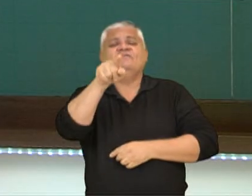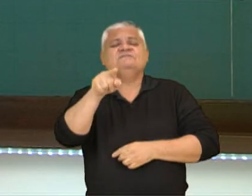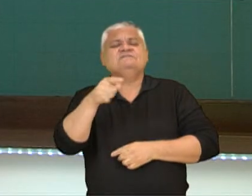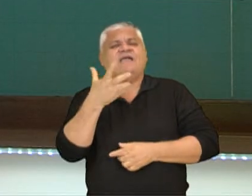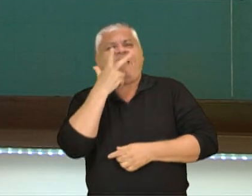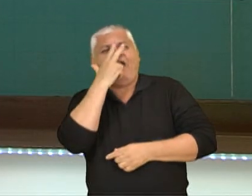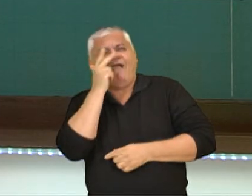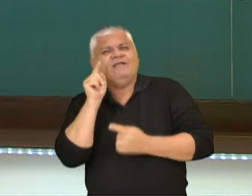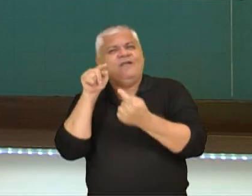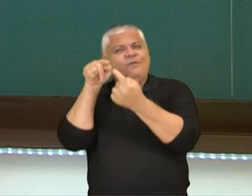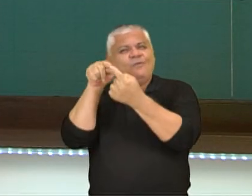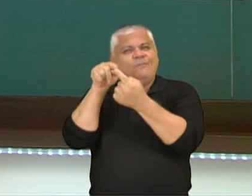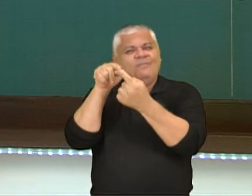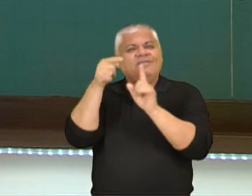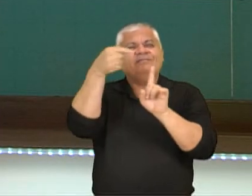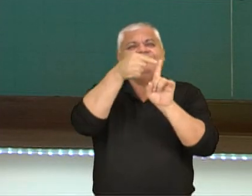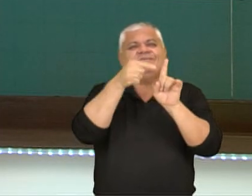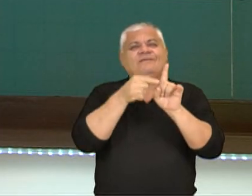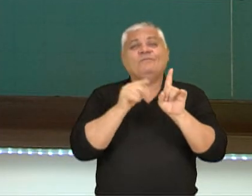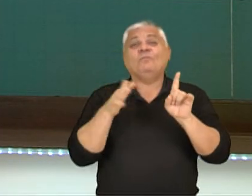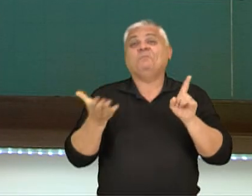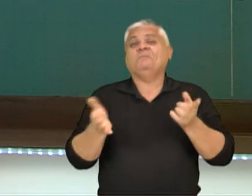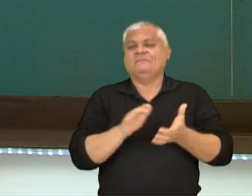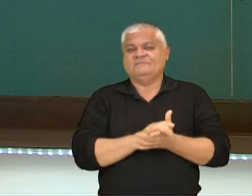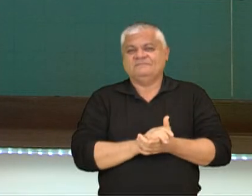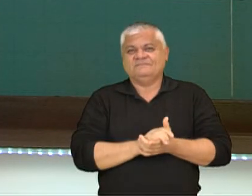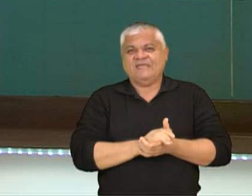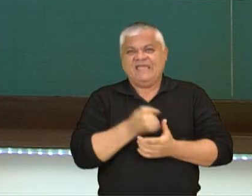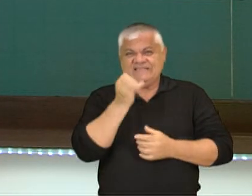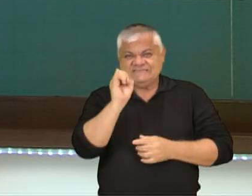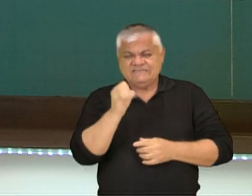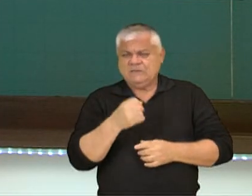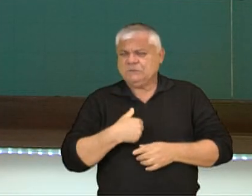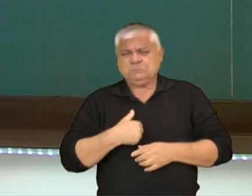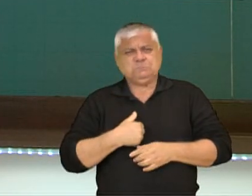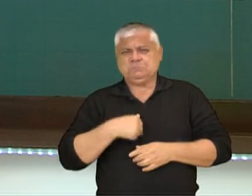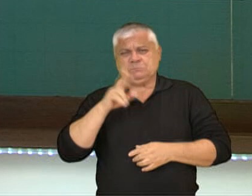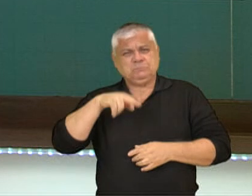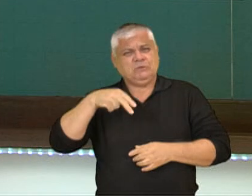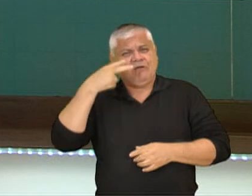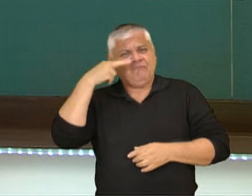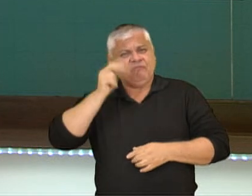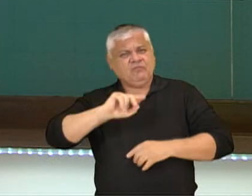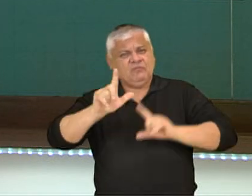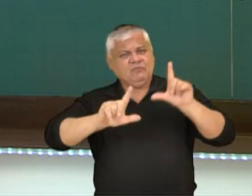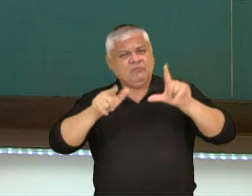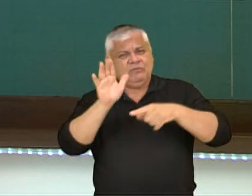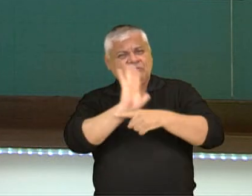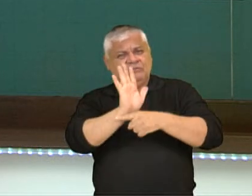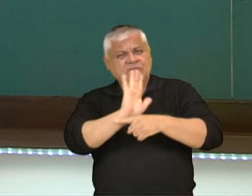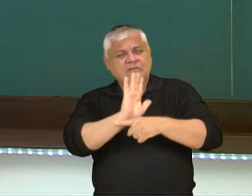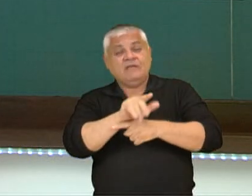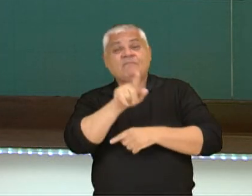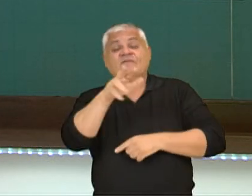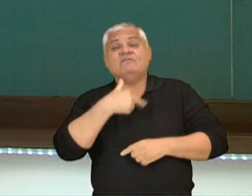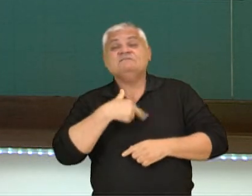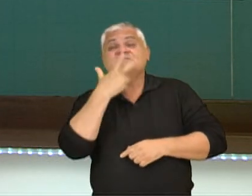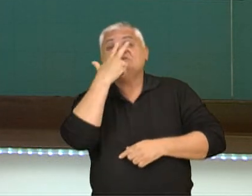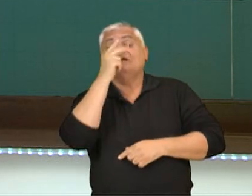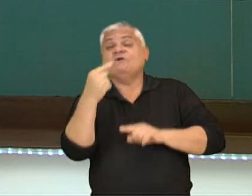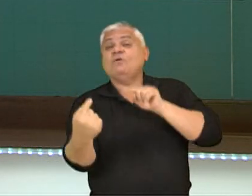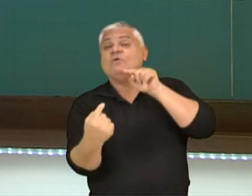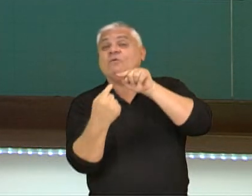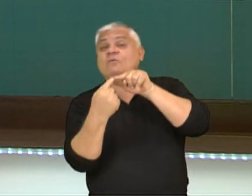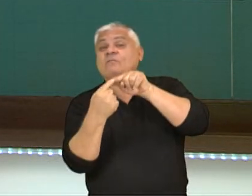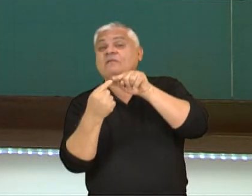acha que ele estava se referindo. Se você acha que não, descreva um estilo de dança que combinaria com a categoria de filme que